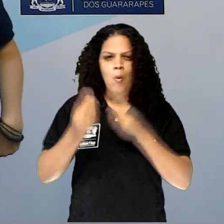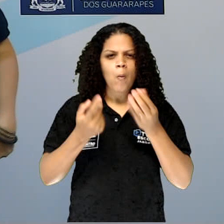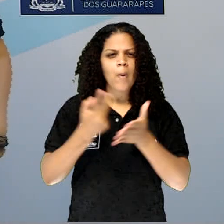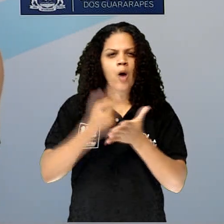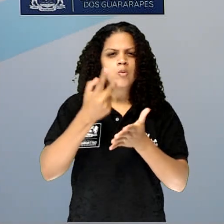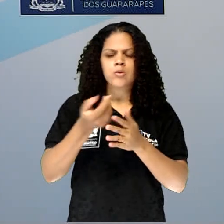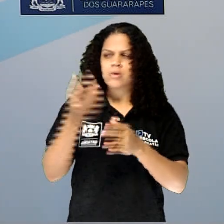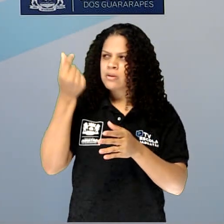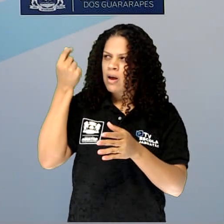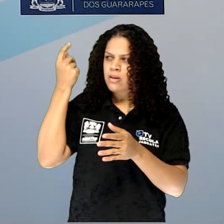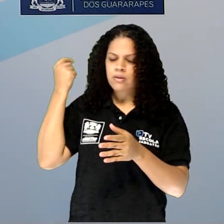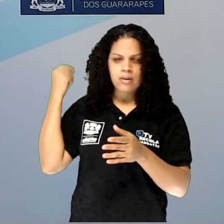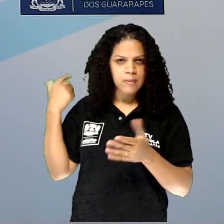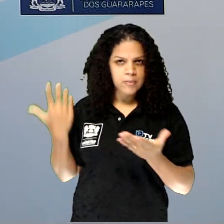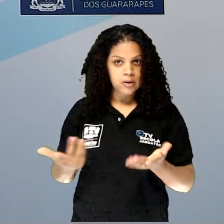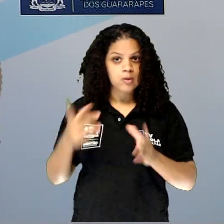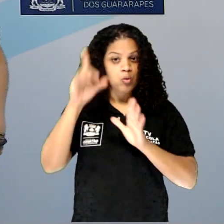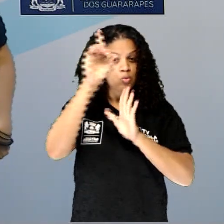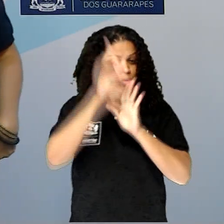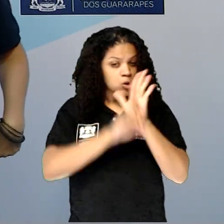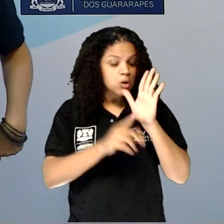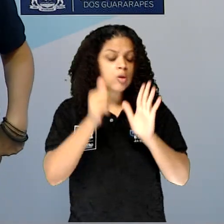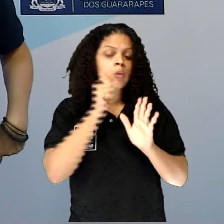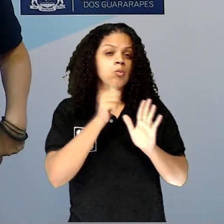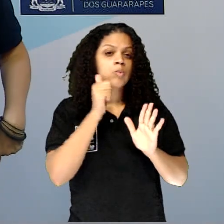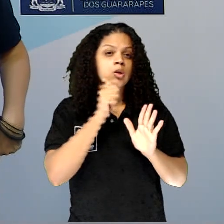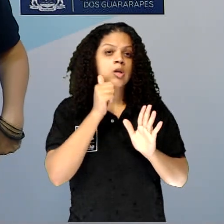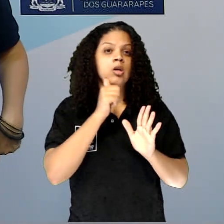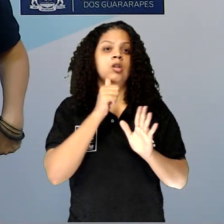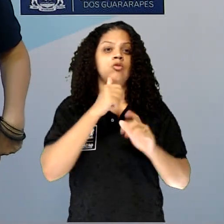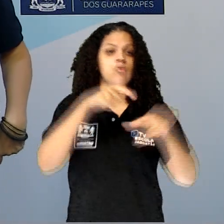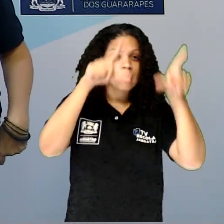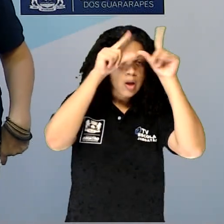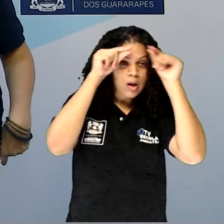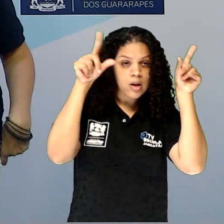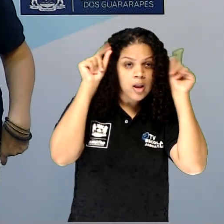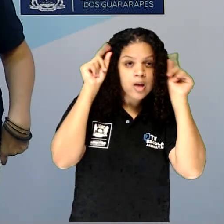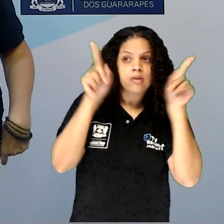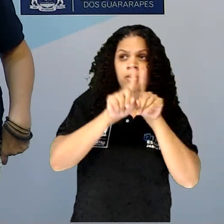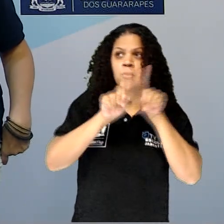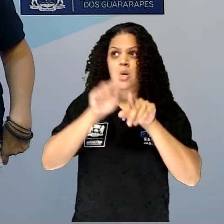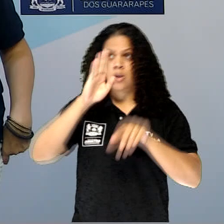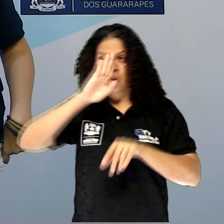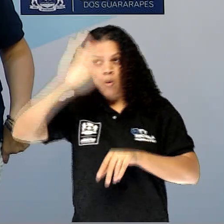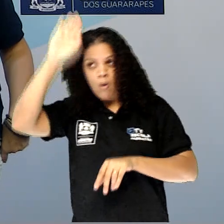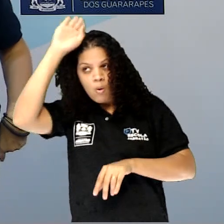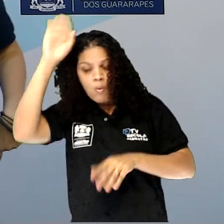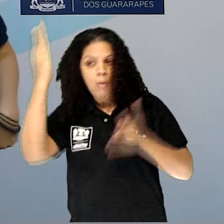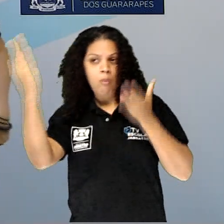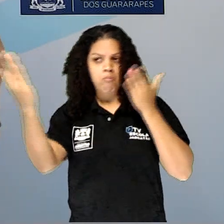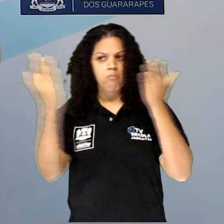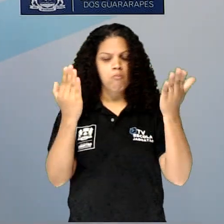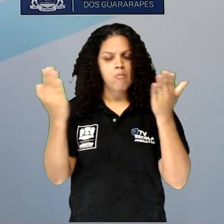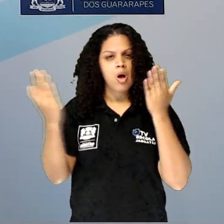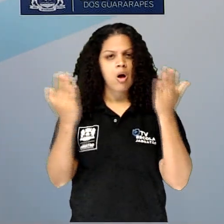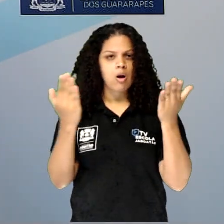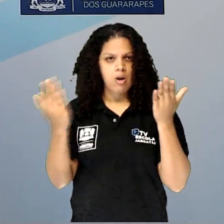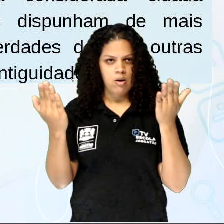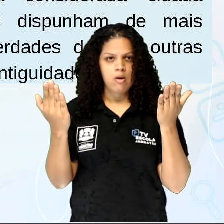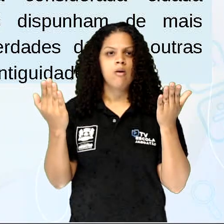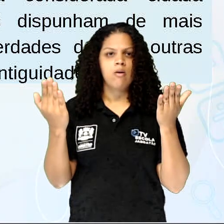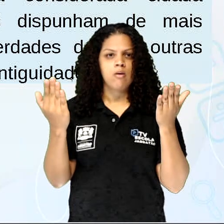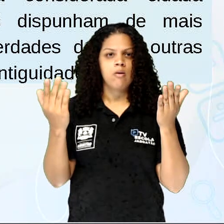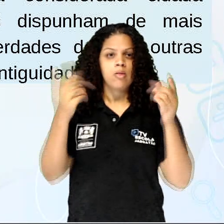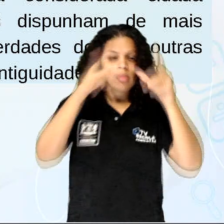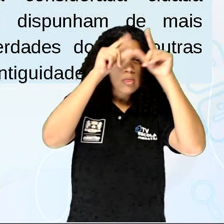ver os direitos das mulheres na Grécia e em Roma, para que a gente possa fazer uma comparação. Na Grécia, as mulheres